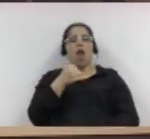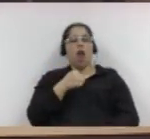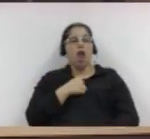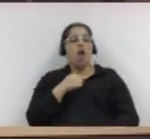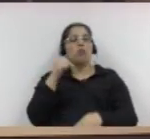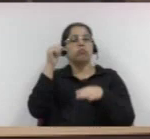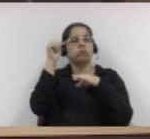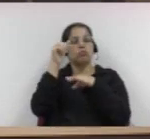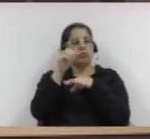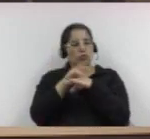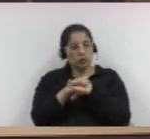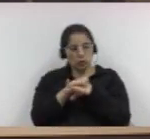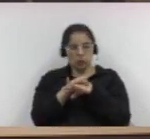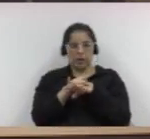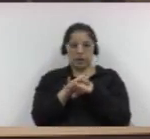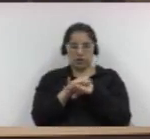doente,